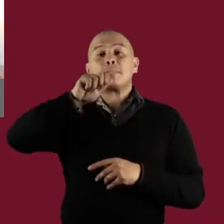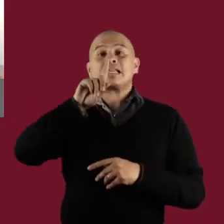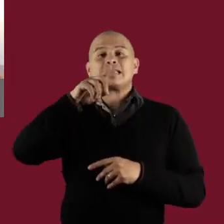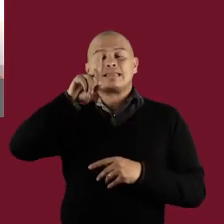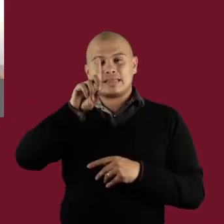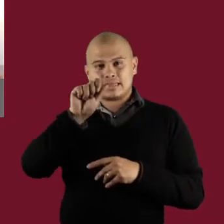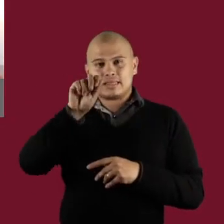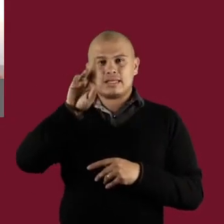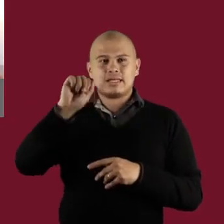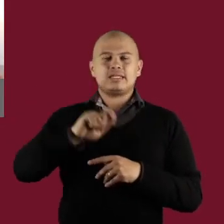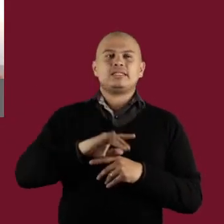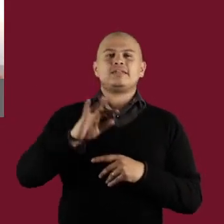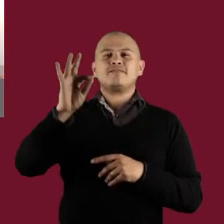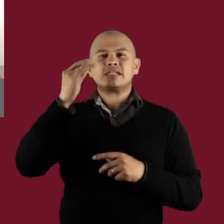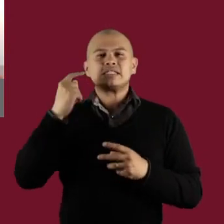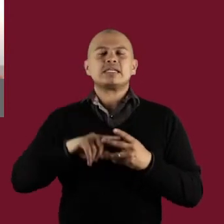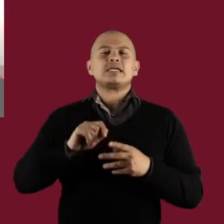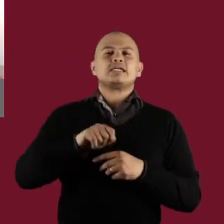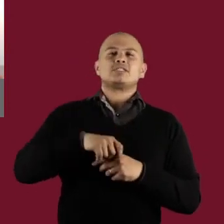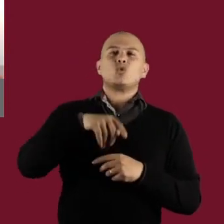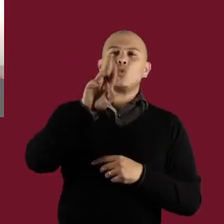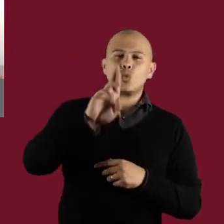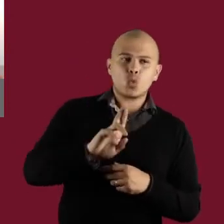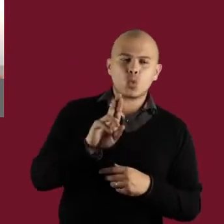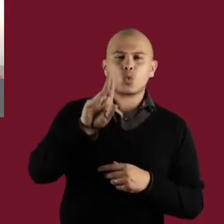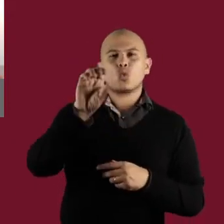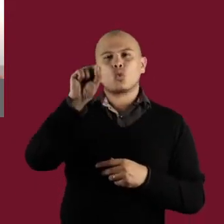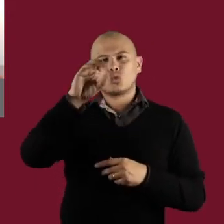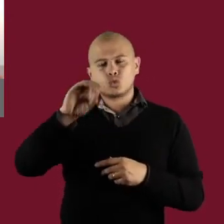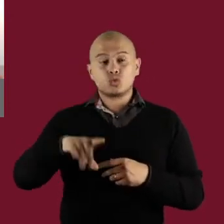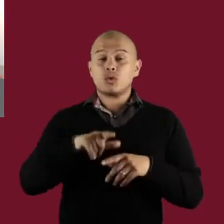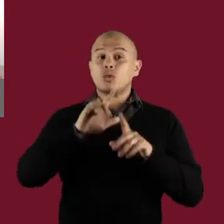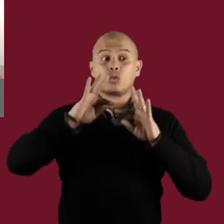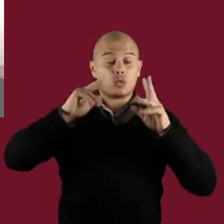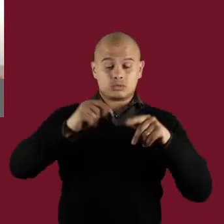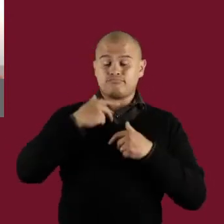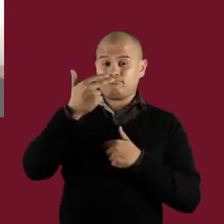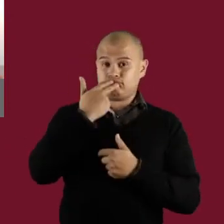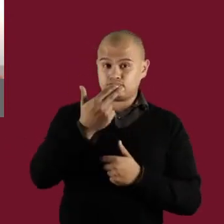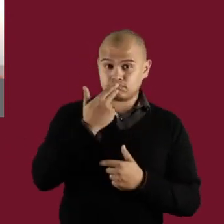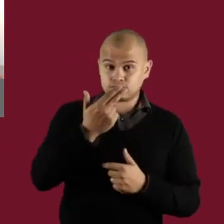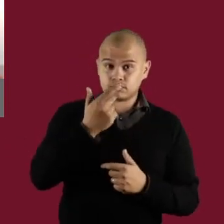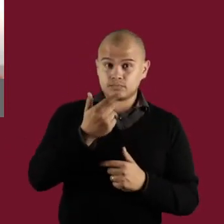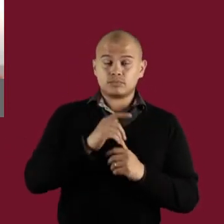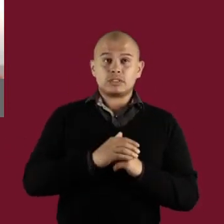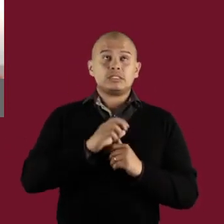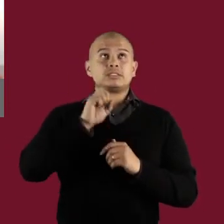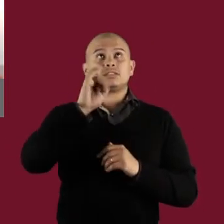espanhol, russo, essas línguas, elas, quando, por exemplo,